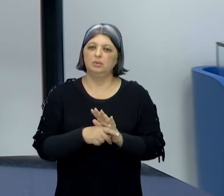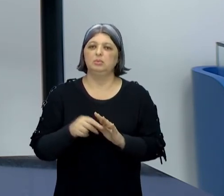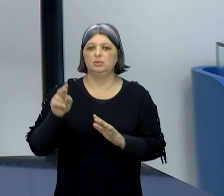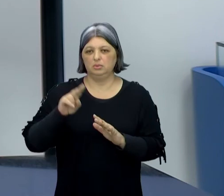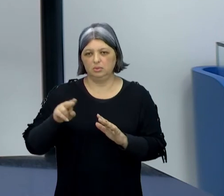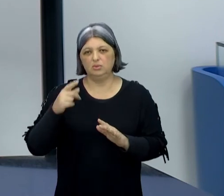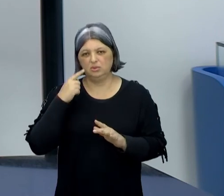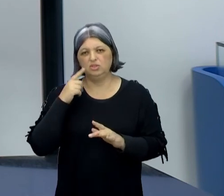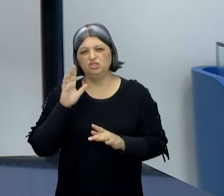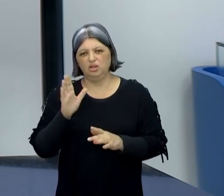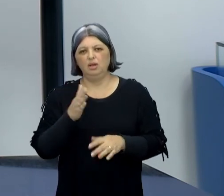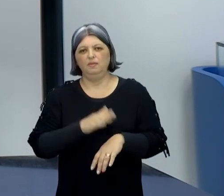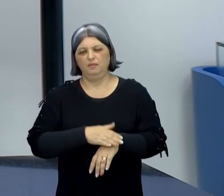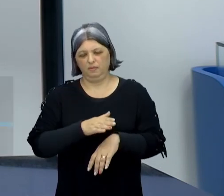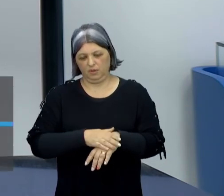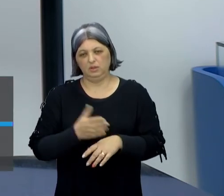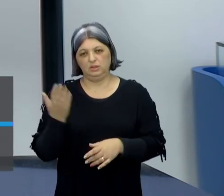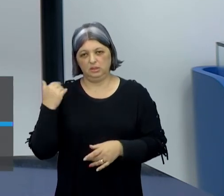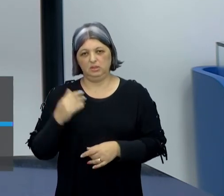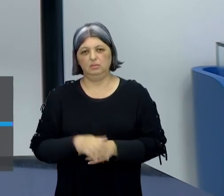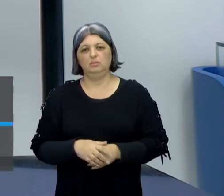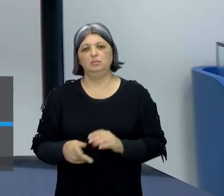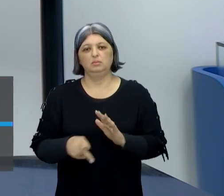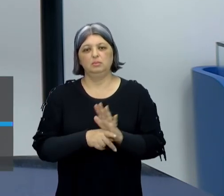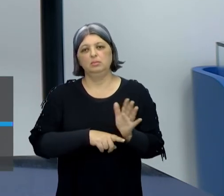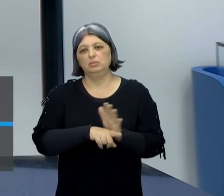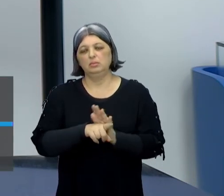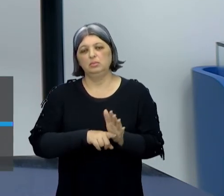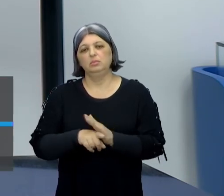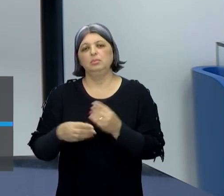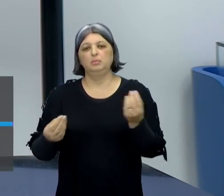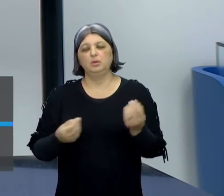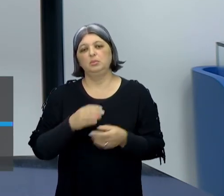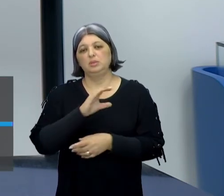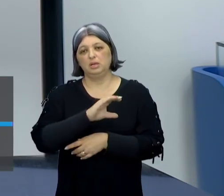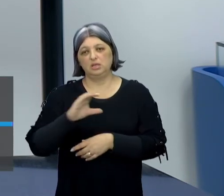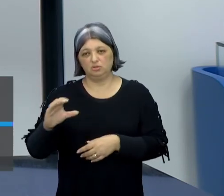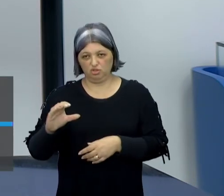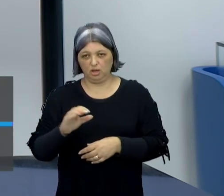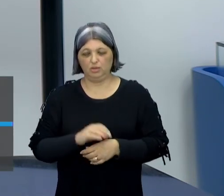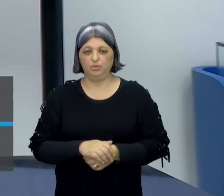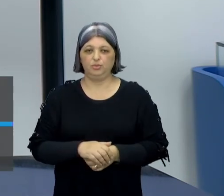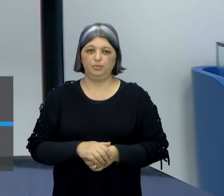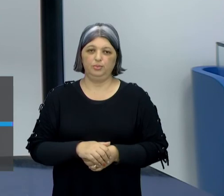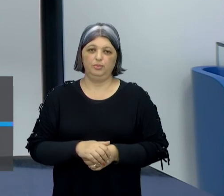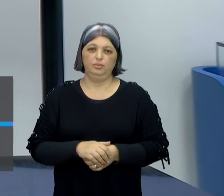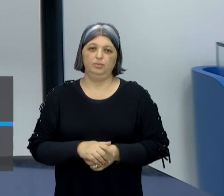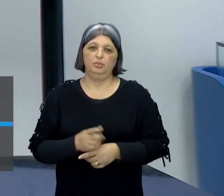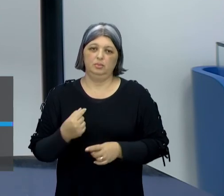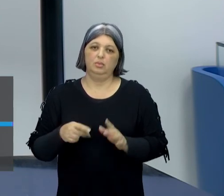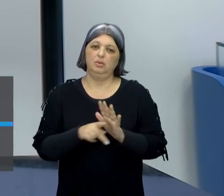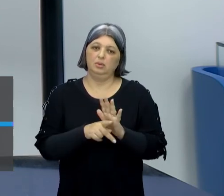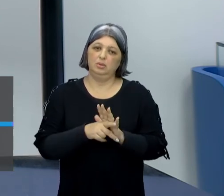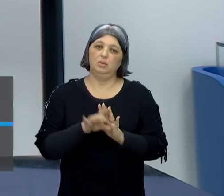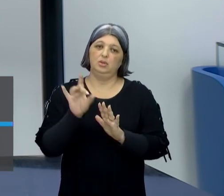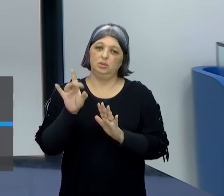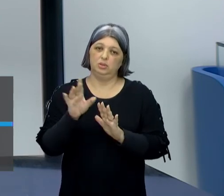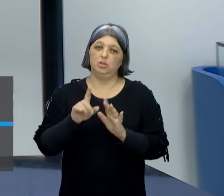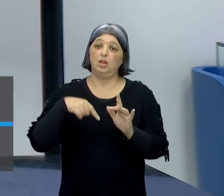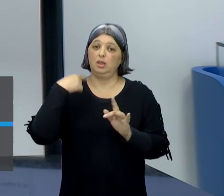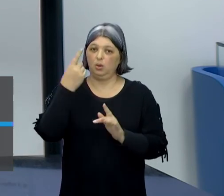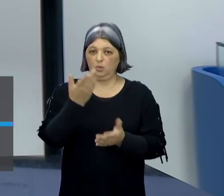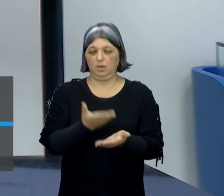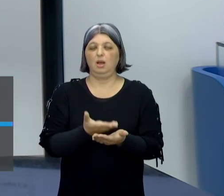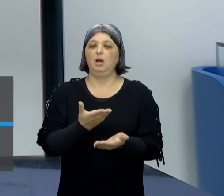fizemos esse mapa mental. E vamos fazer o mapa mental do cartão de crédito. O meu esboço vai ser só na próxima aula,